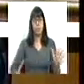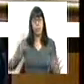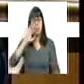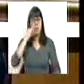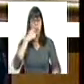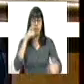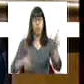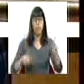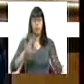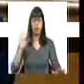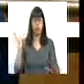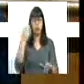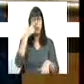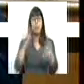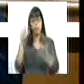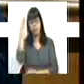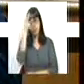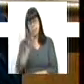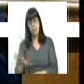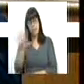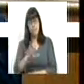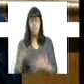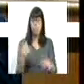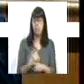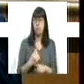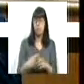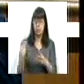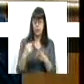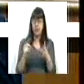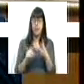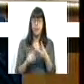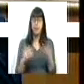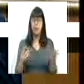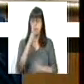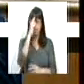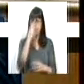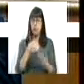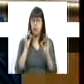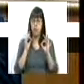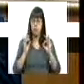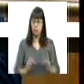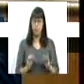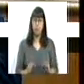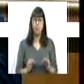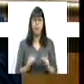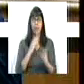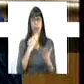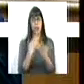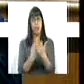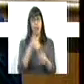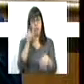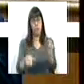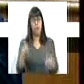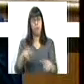prejuízo para os utentes, sobretudo para os utentes do interior, e também um terceiro elemento que era um esforço deliberado de imputar para